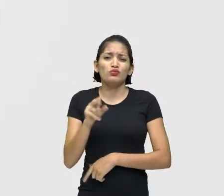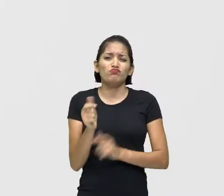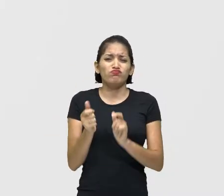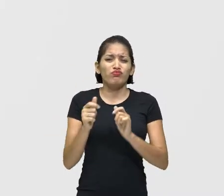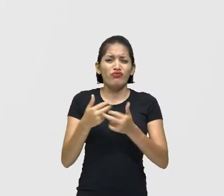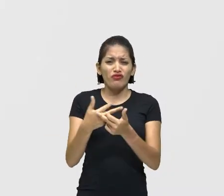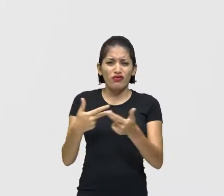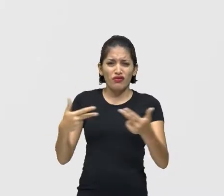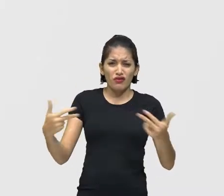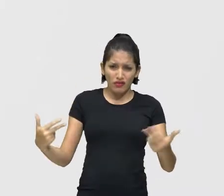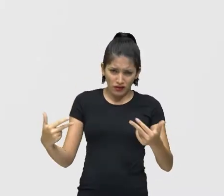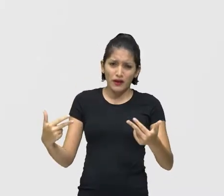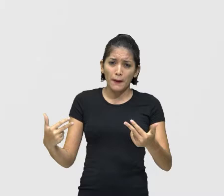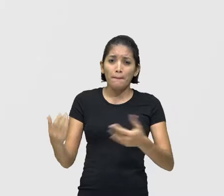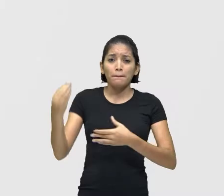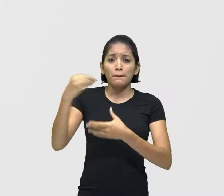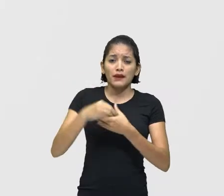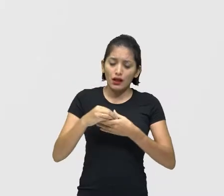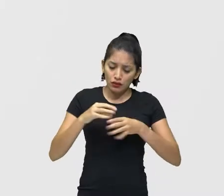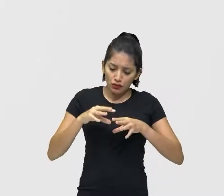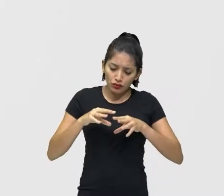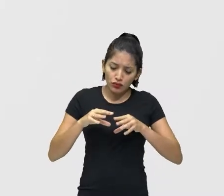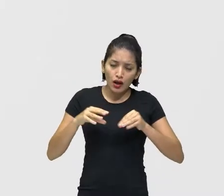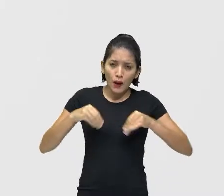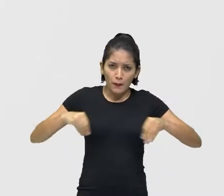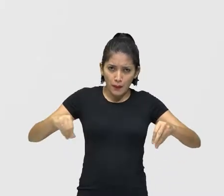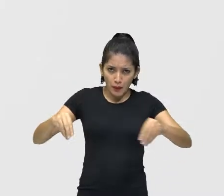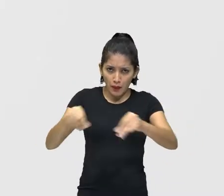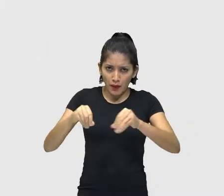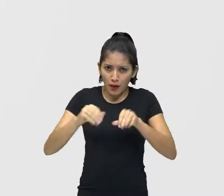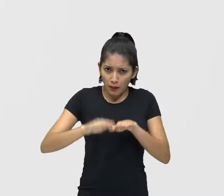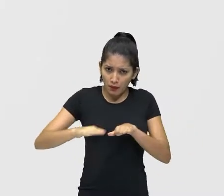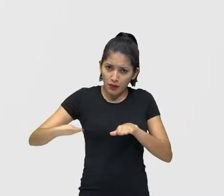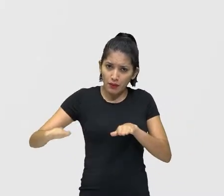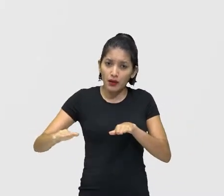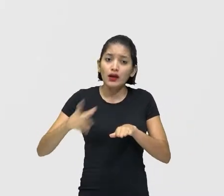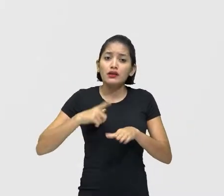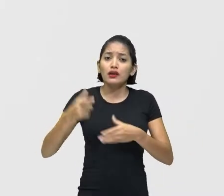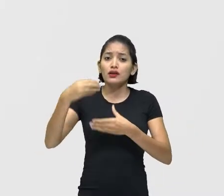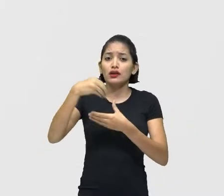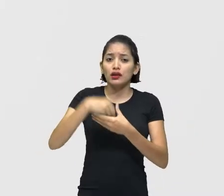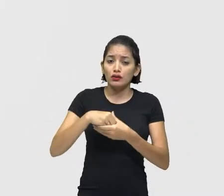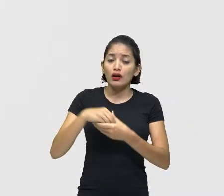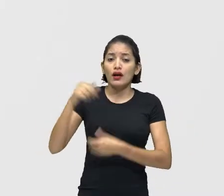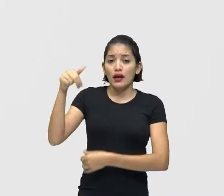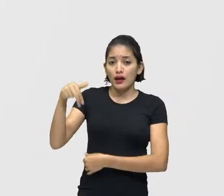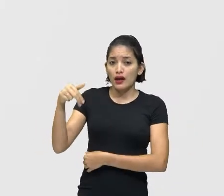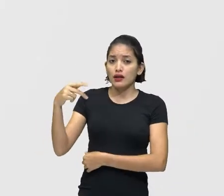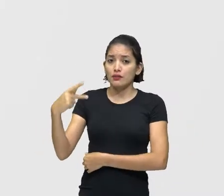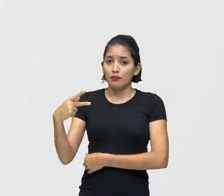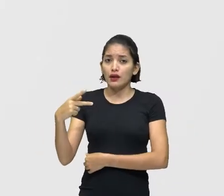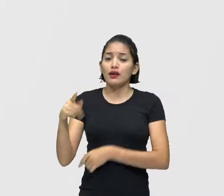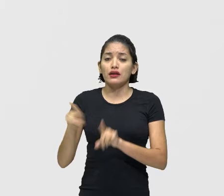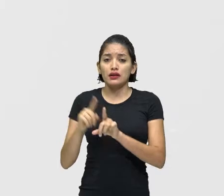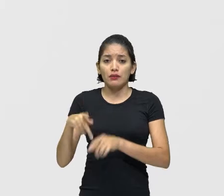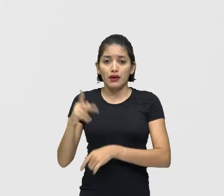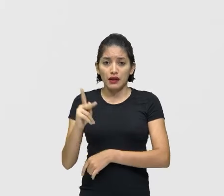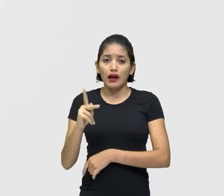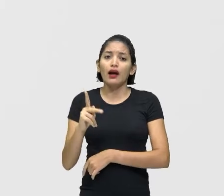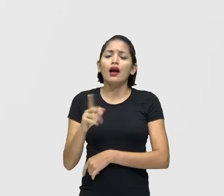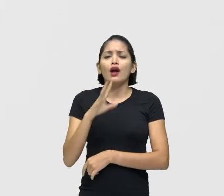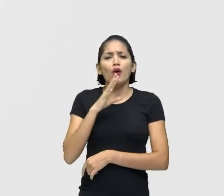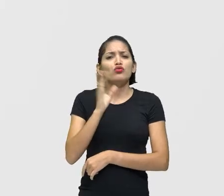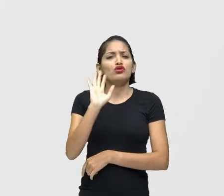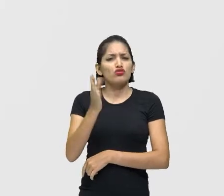de fertilizantes no solo, os quais apresentam na sua composição NP e K, né, que é bem conhecido aí